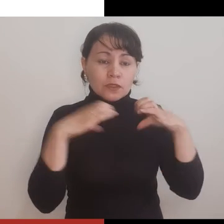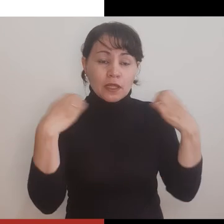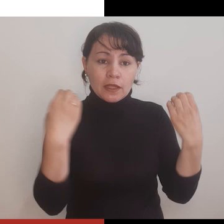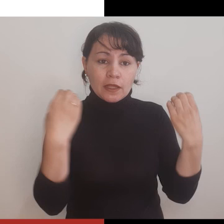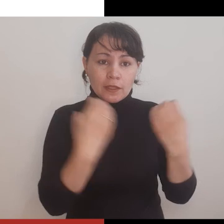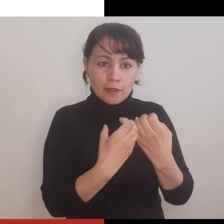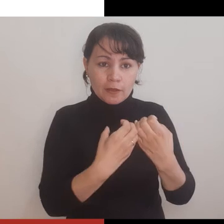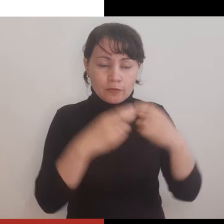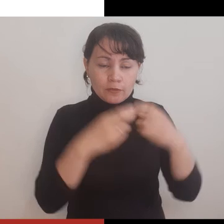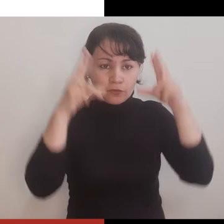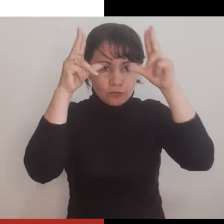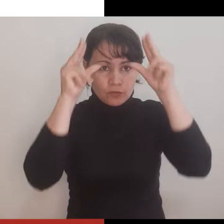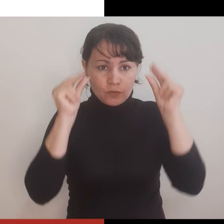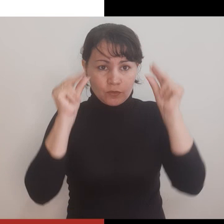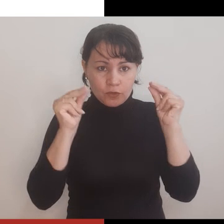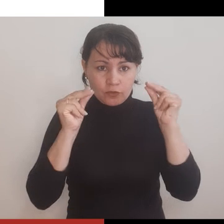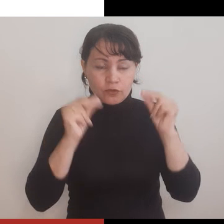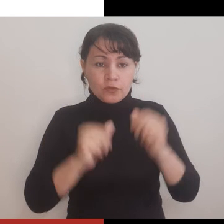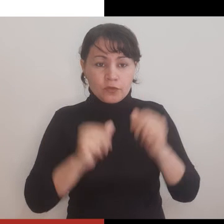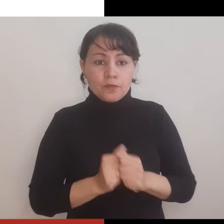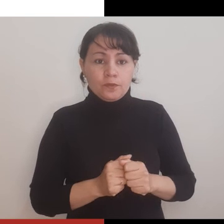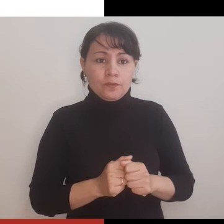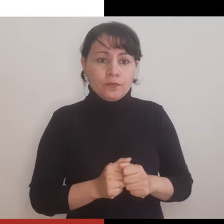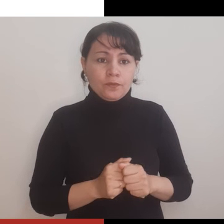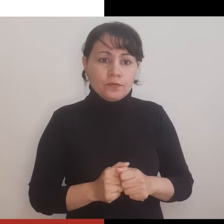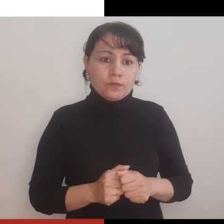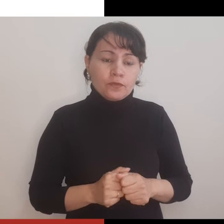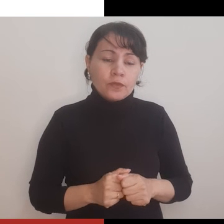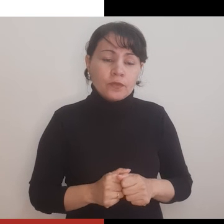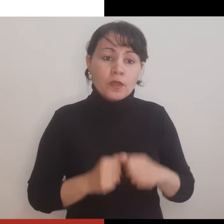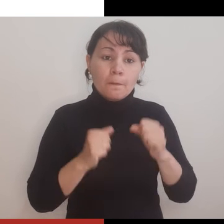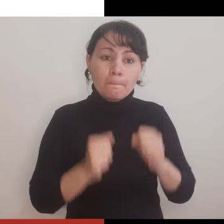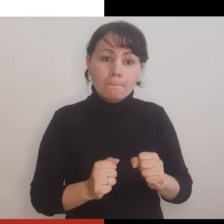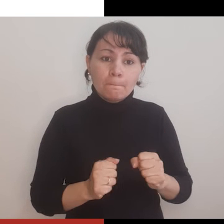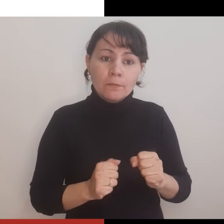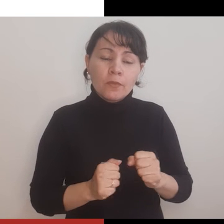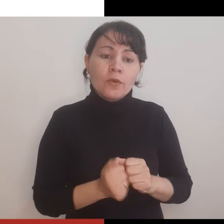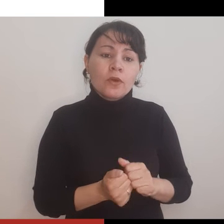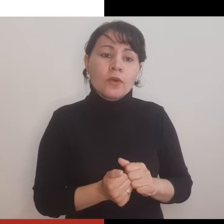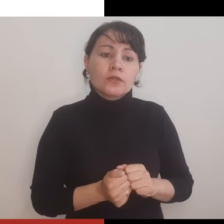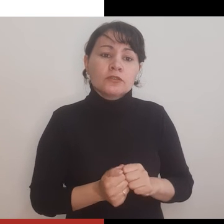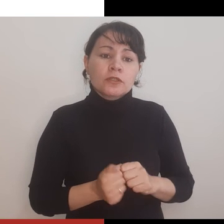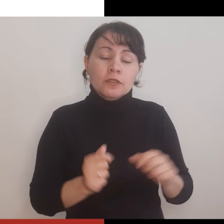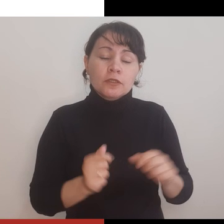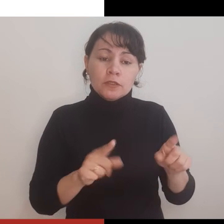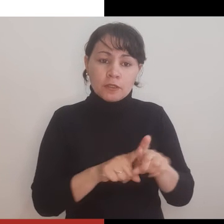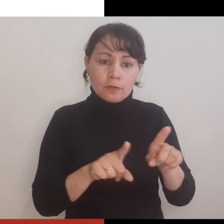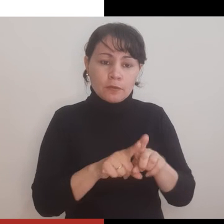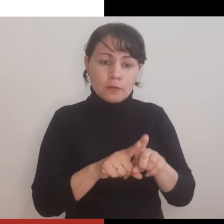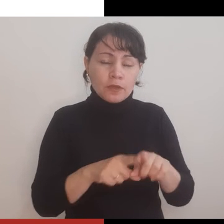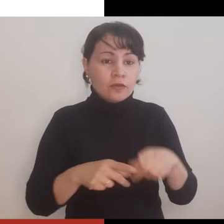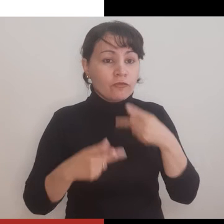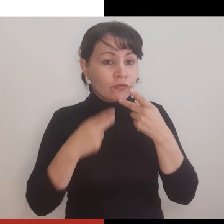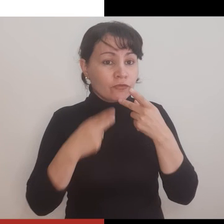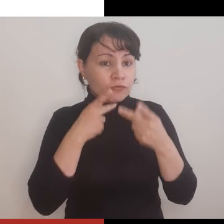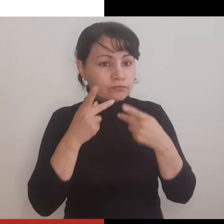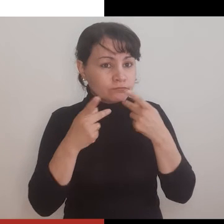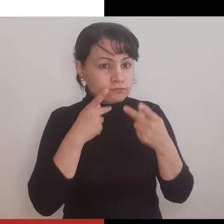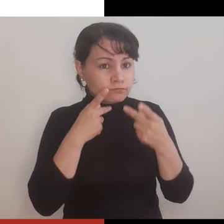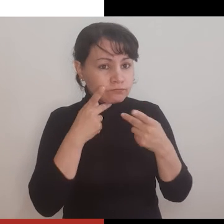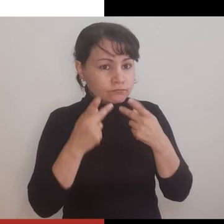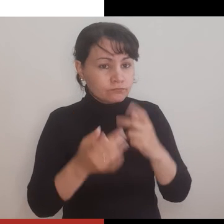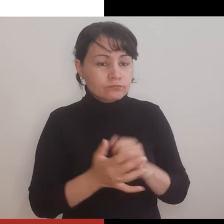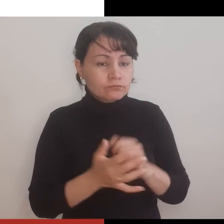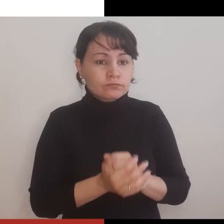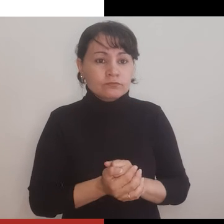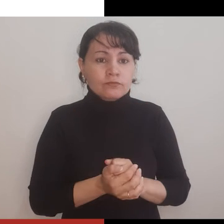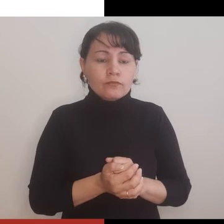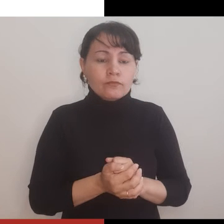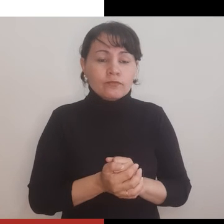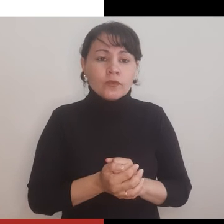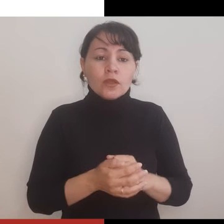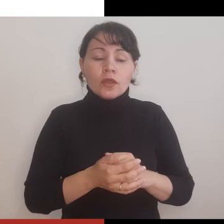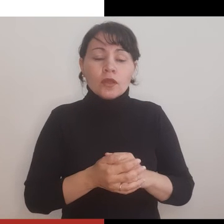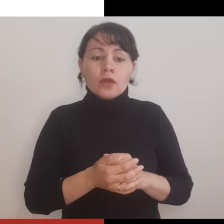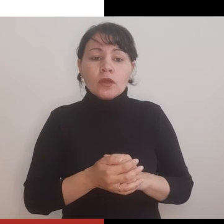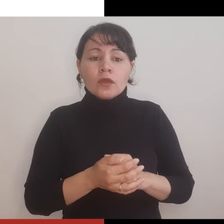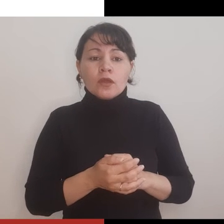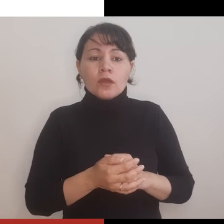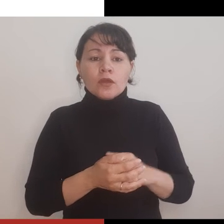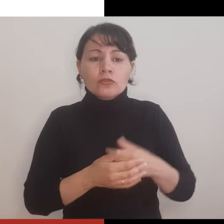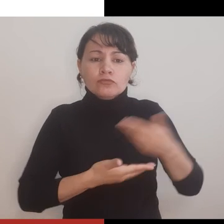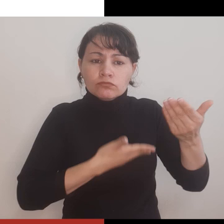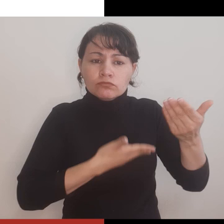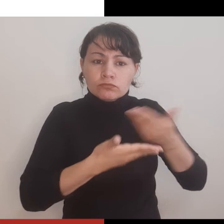enfermagem. Além disso, a gente pode citar também a questão